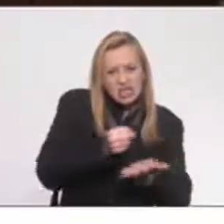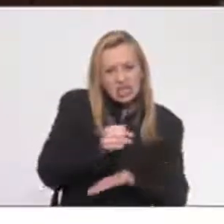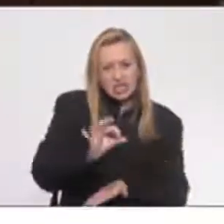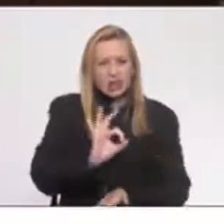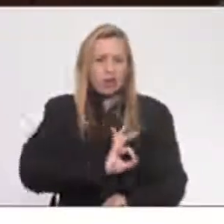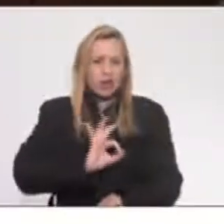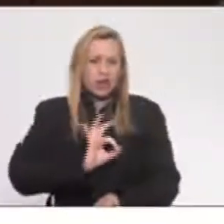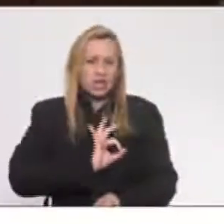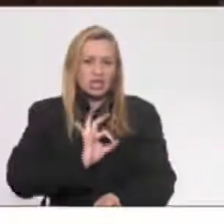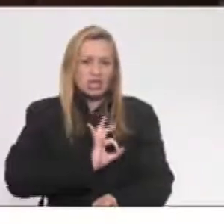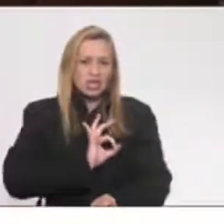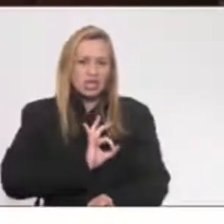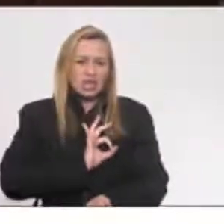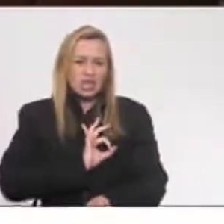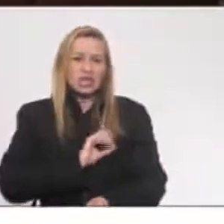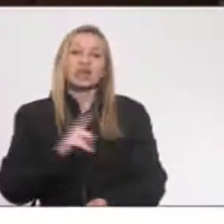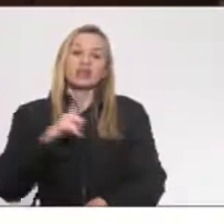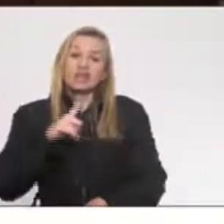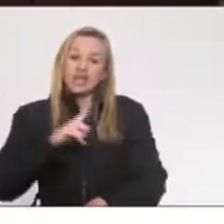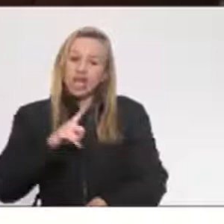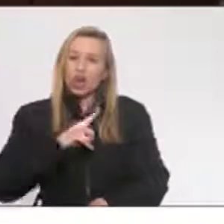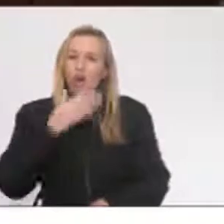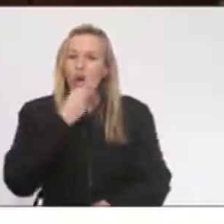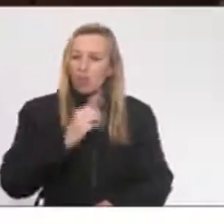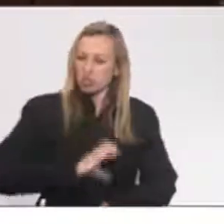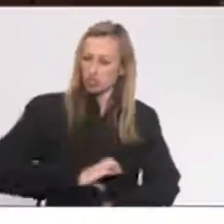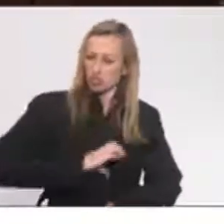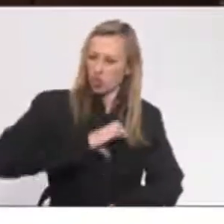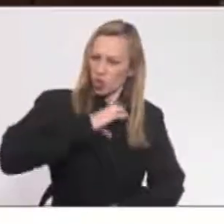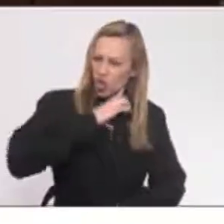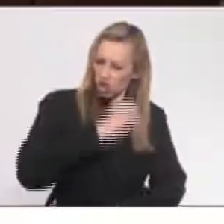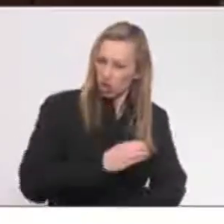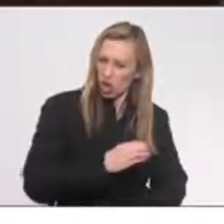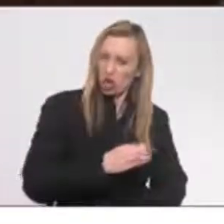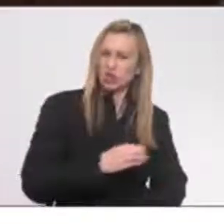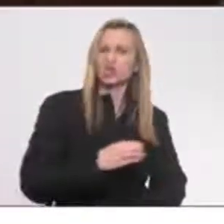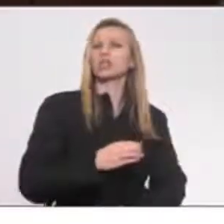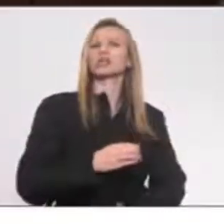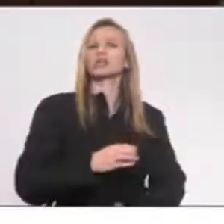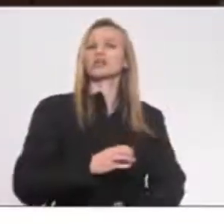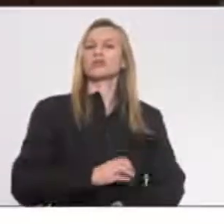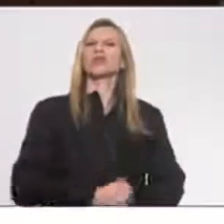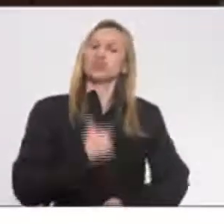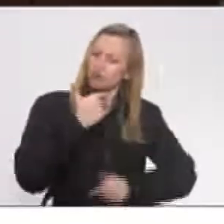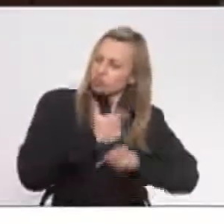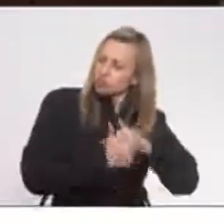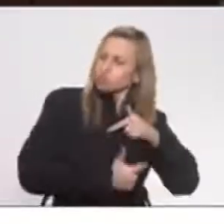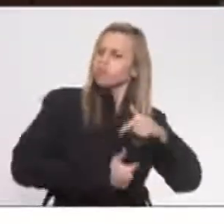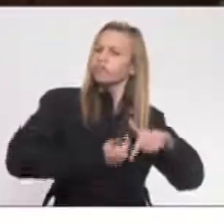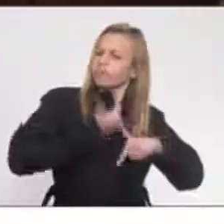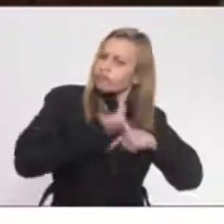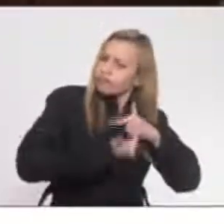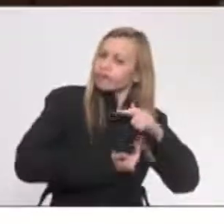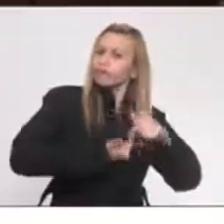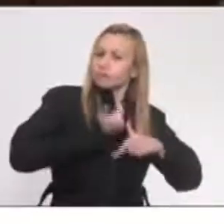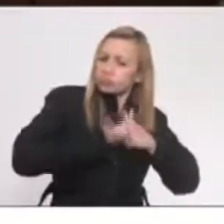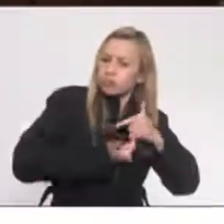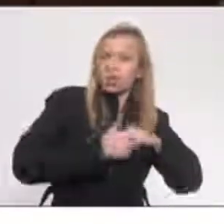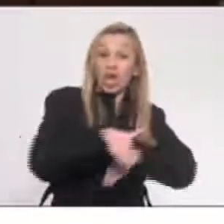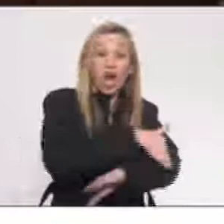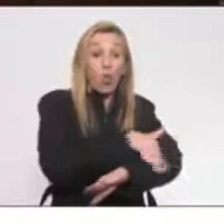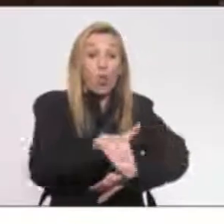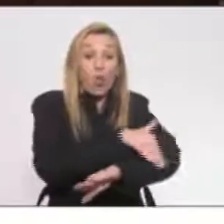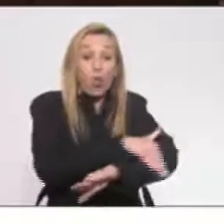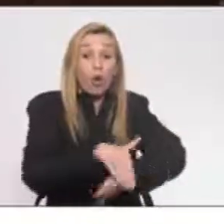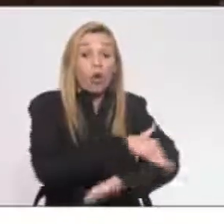há soldados valentes, praças engajados e que lutam efetivamente nas ruas